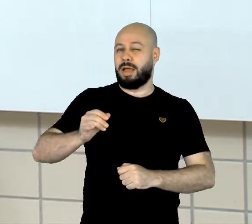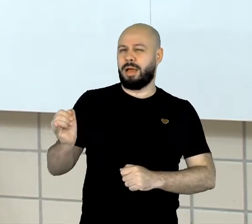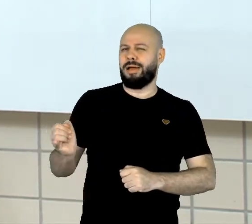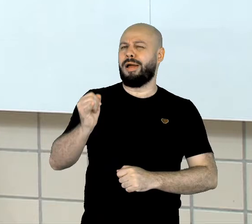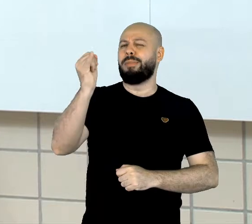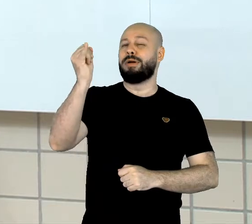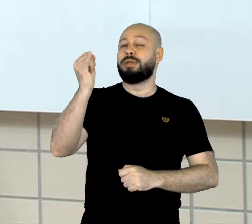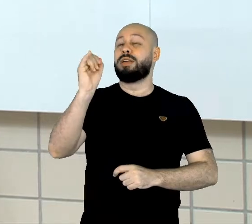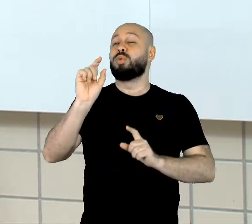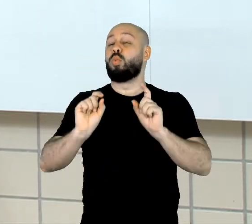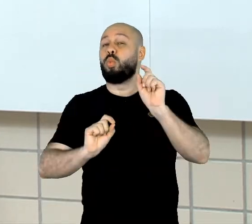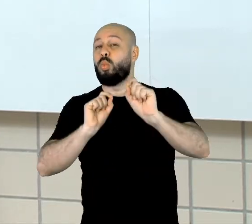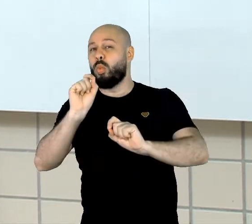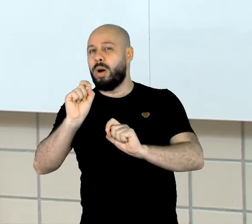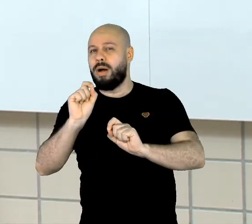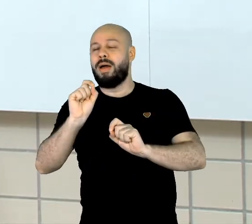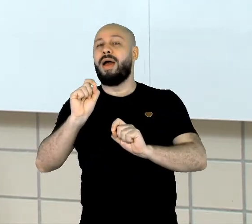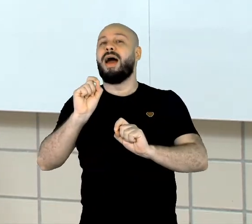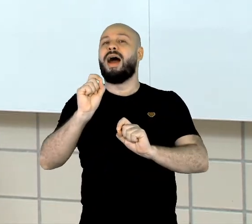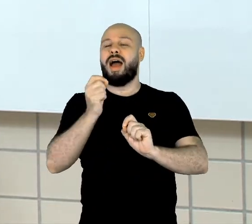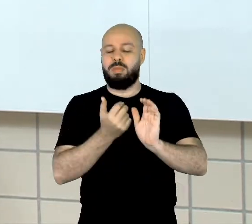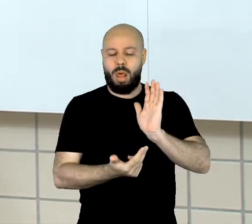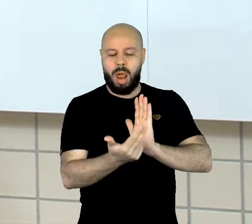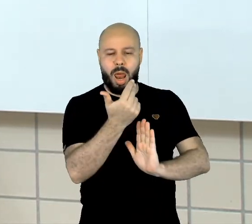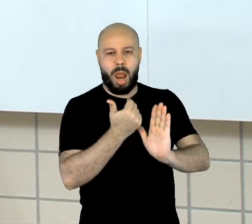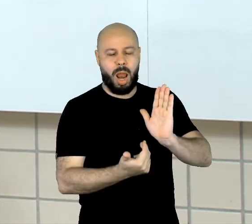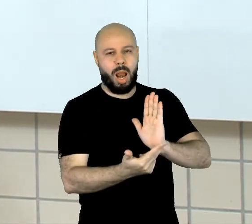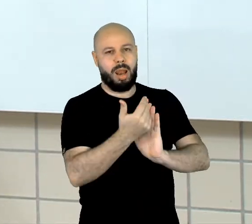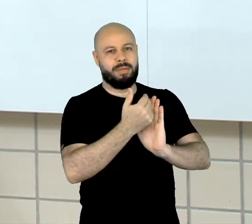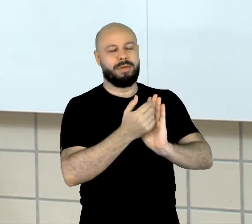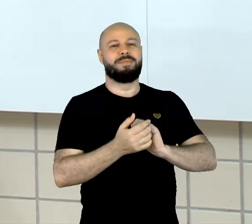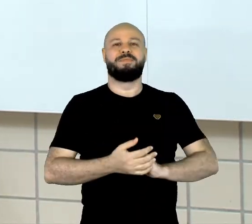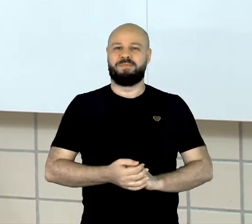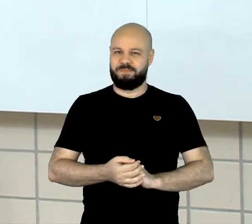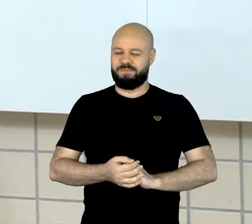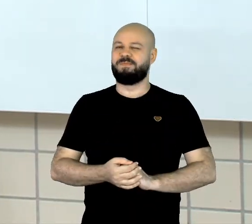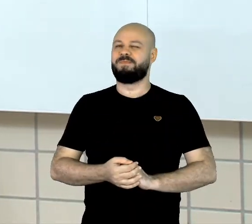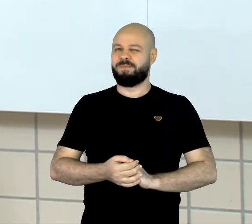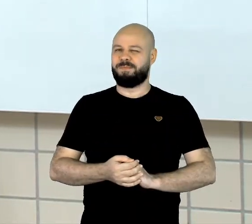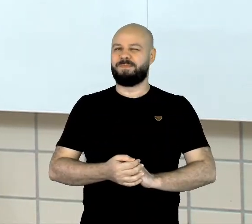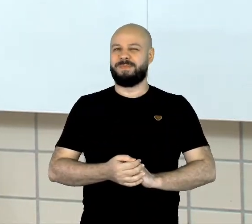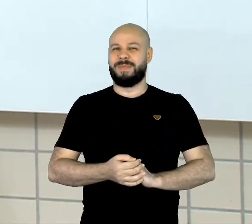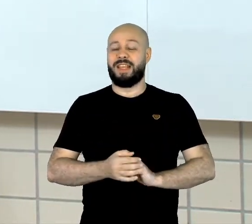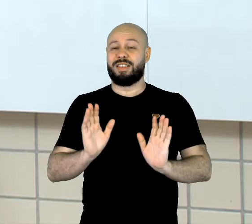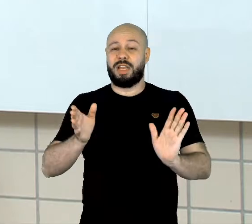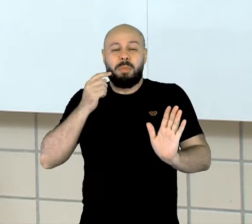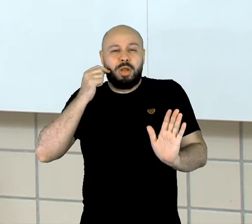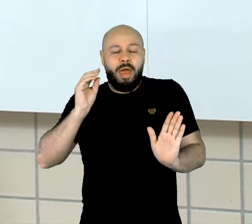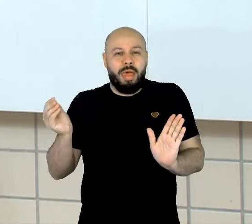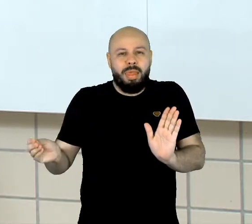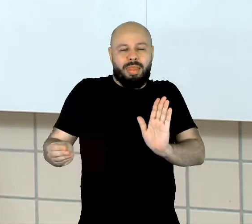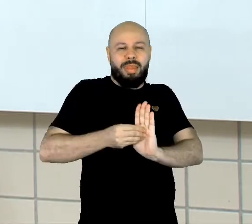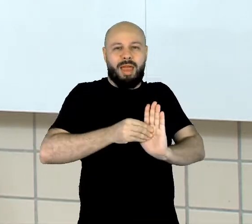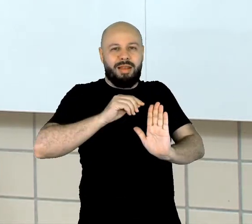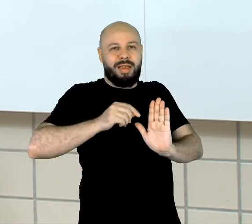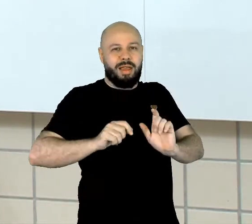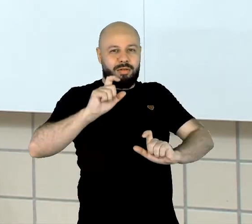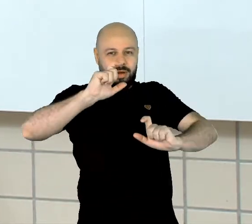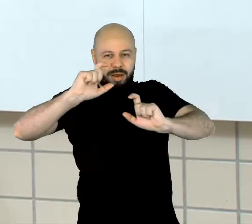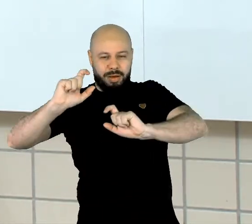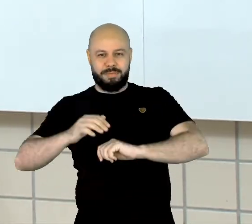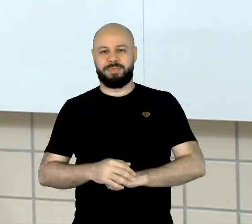importância das sinais gráficos que apresenta, desses recursos gráficos que apresentam nas histórias em quadrinhos,